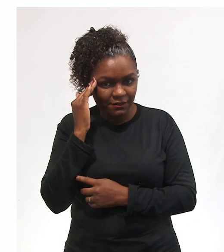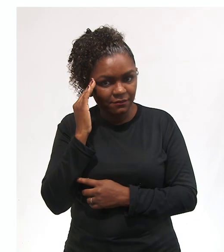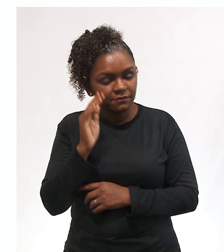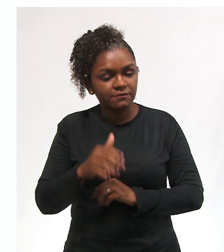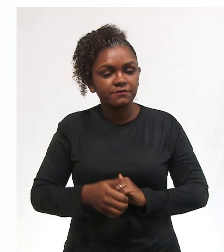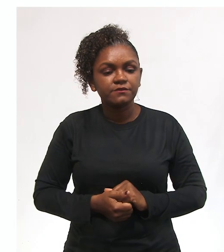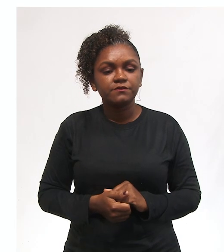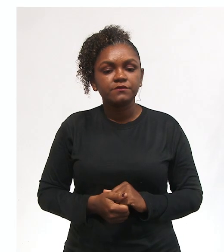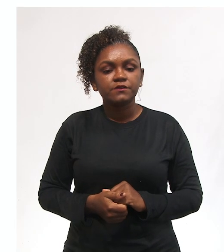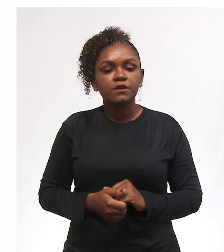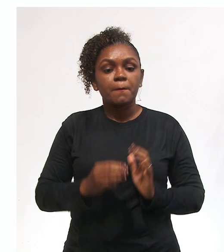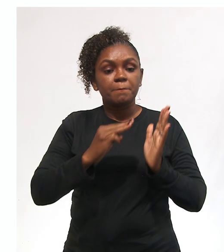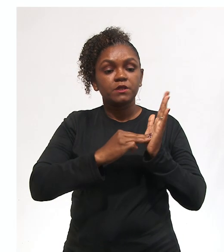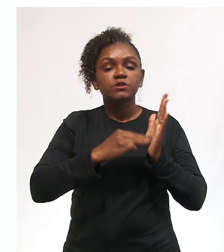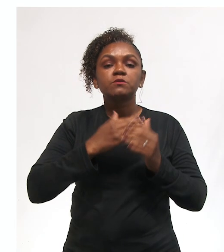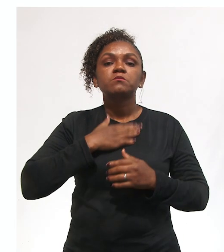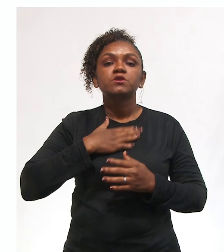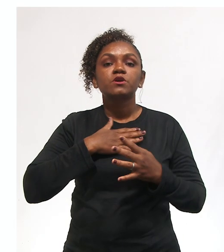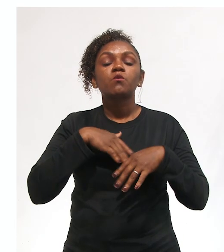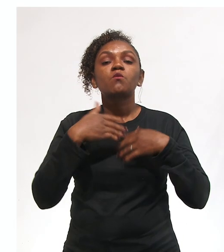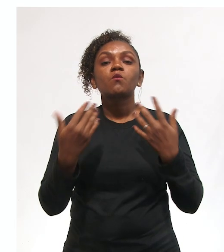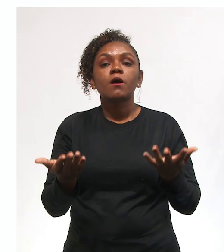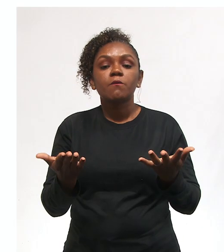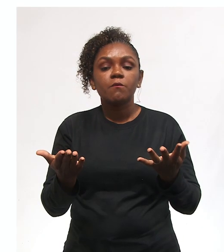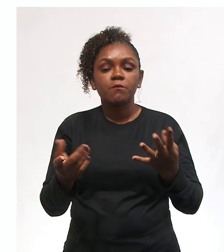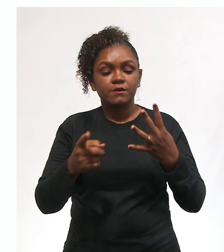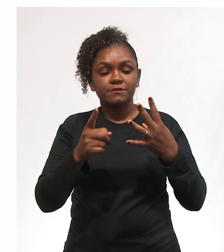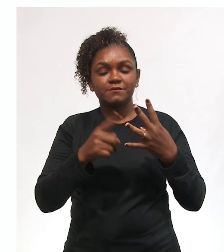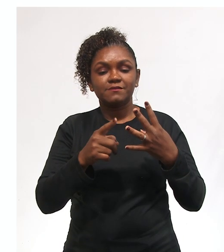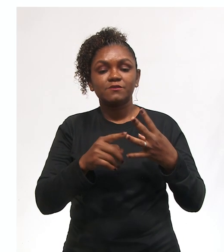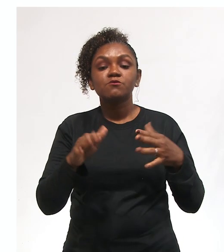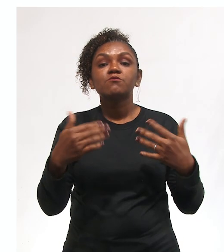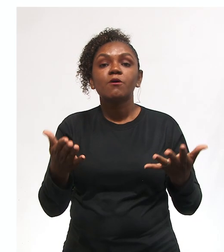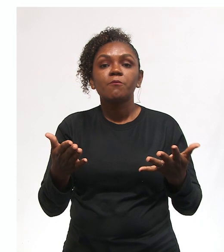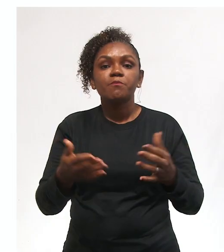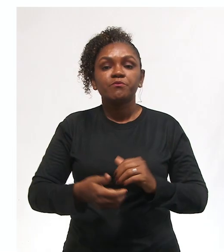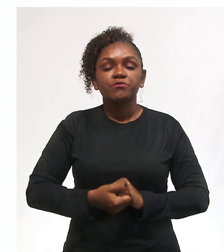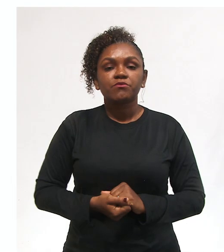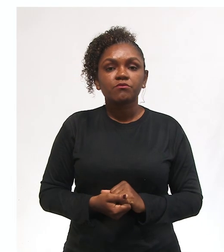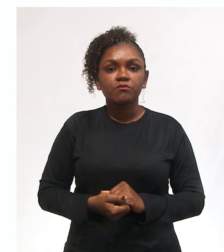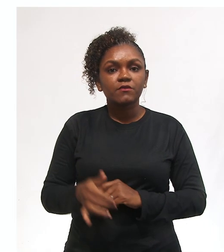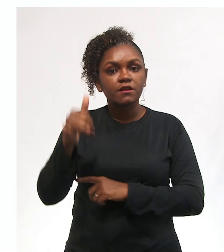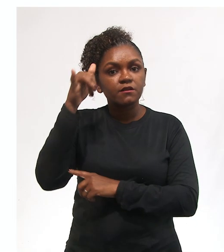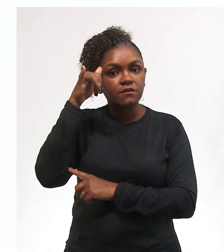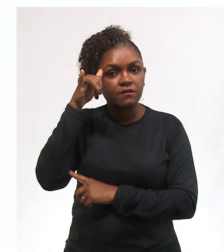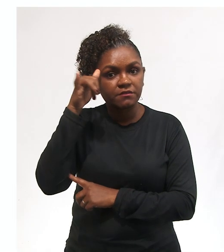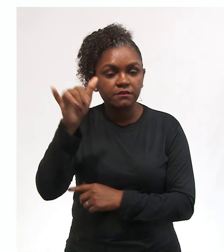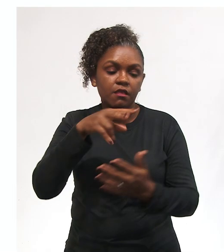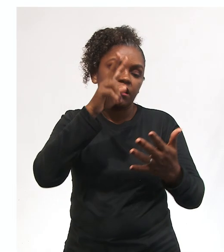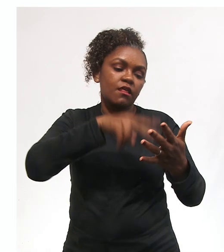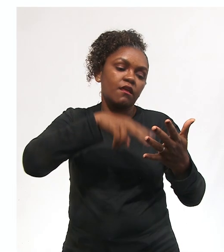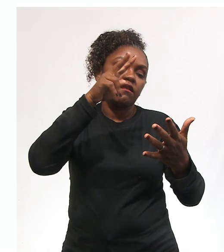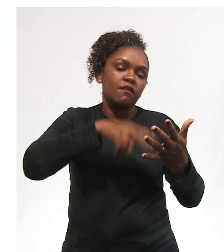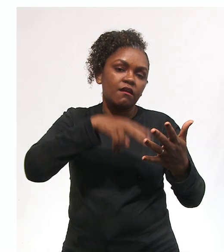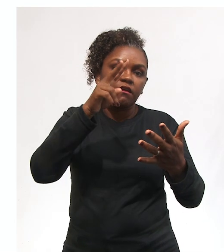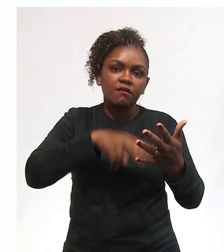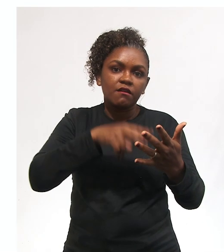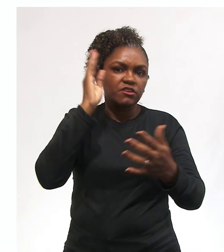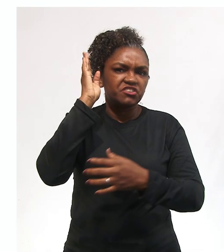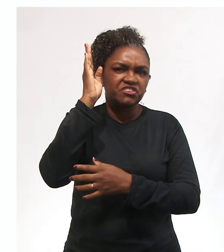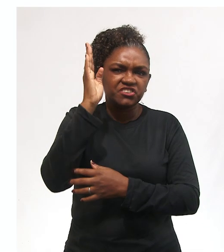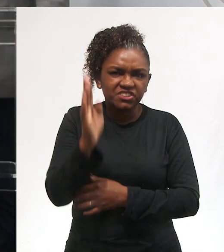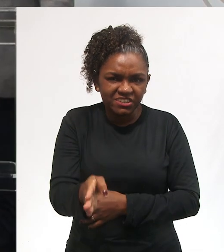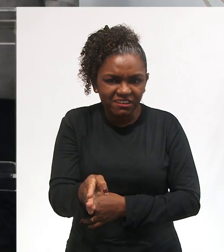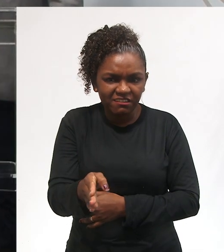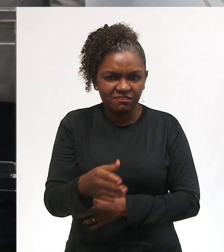conteúdo. Qual a minha metodologia, pessoal? Então, minha metodologia é evitar ficar lendo, né? Assim, eu não gosto